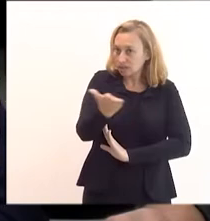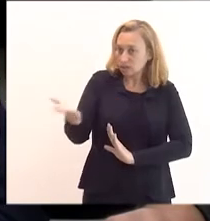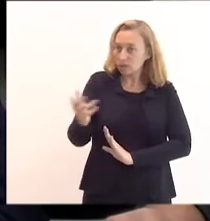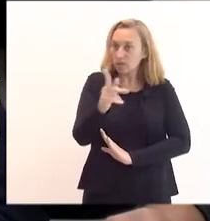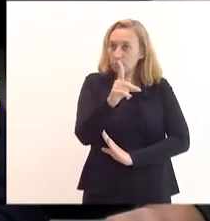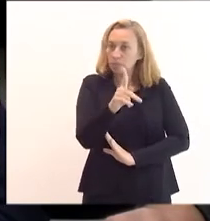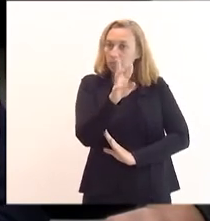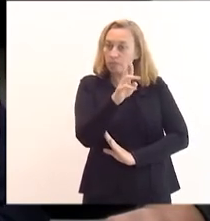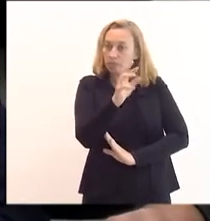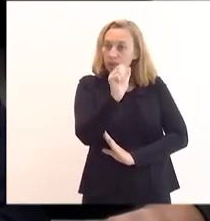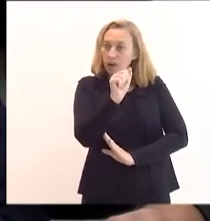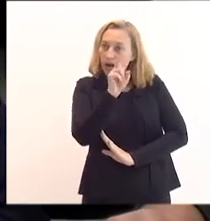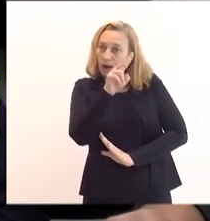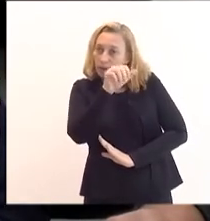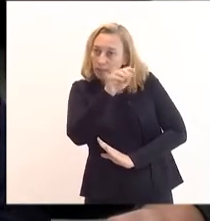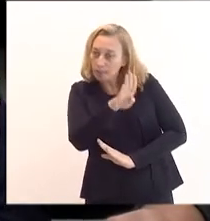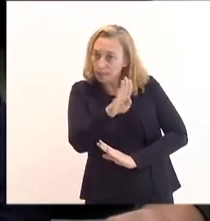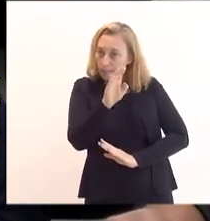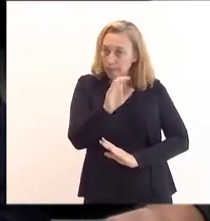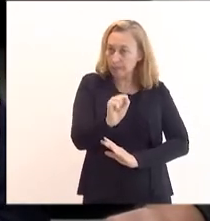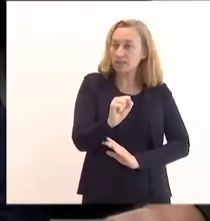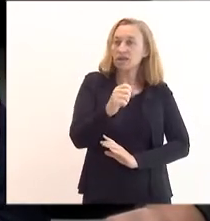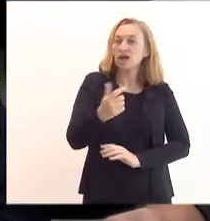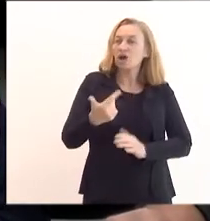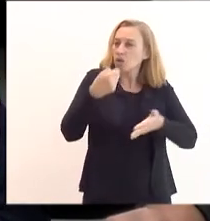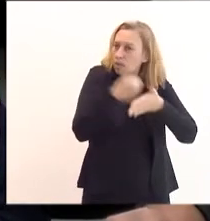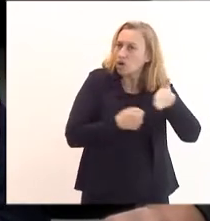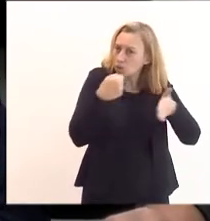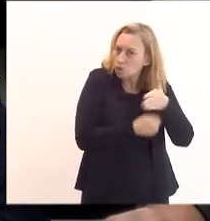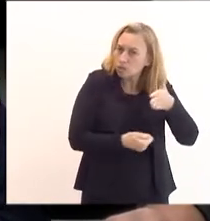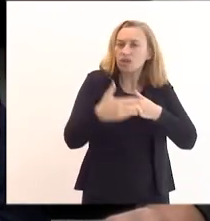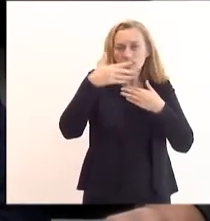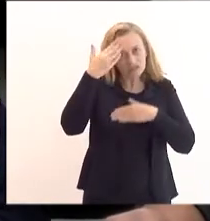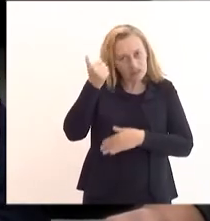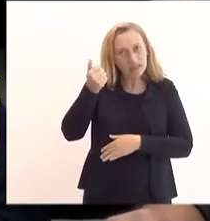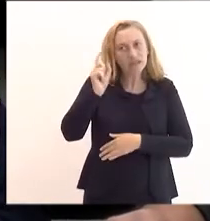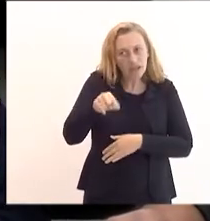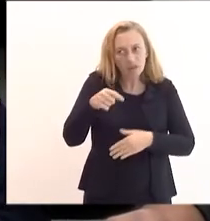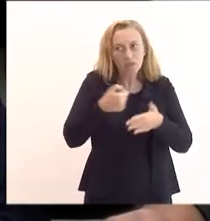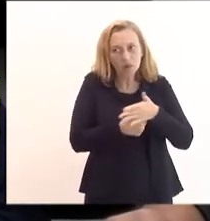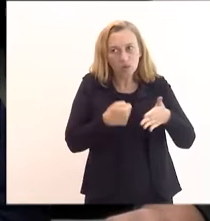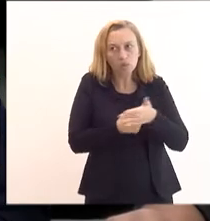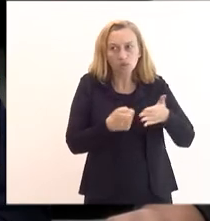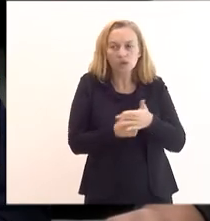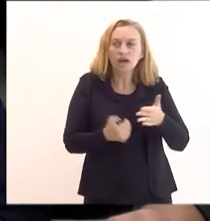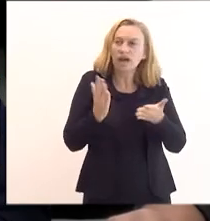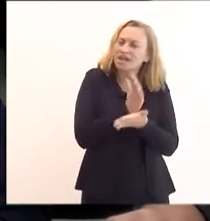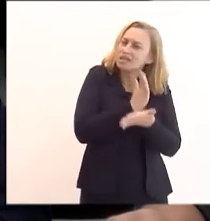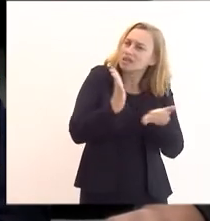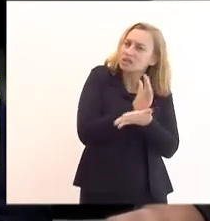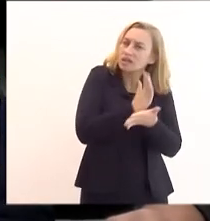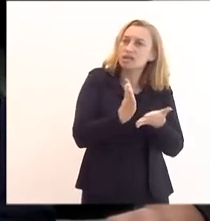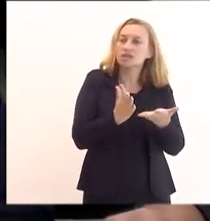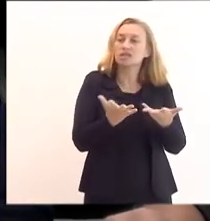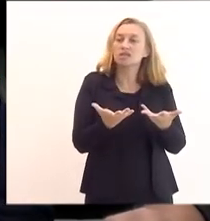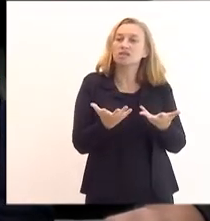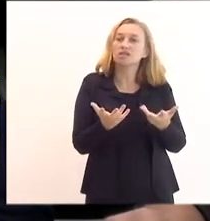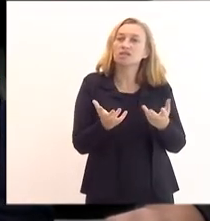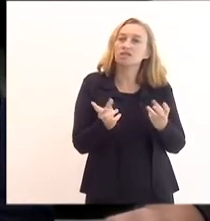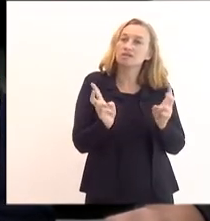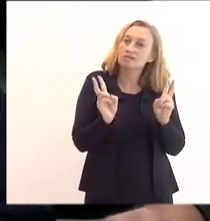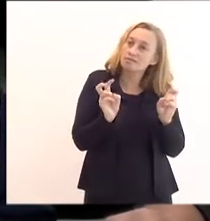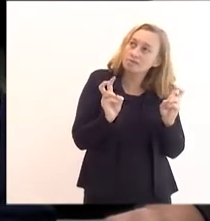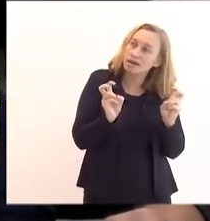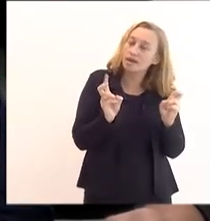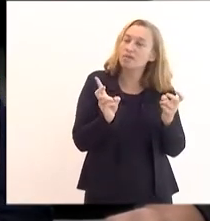ProArmas, é um projeto, é uma luta, eu sei que é a luta que Vossa Excelência vem fazendo, muitas vezes, nesse liame, se nós